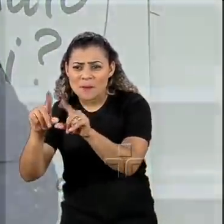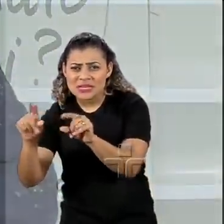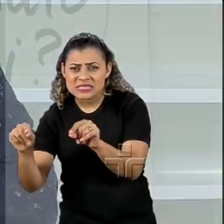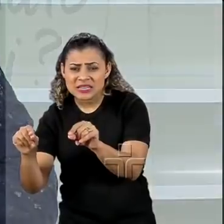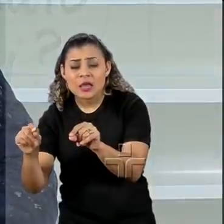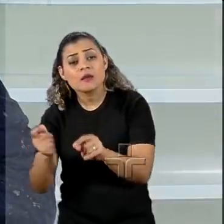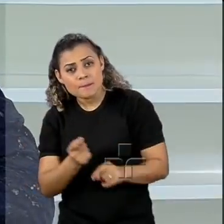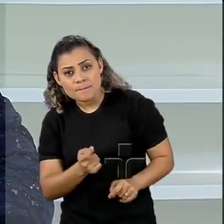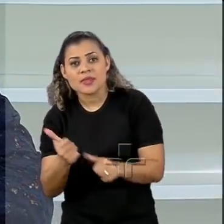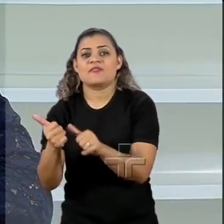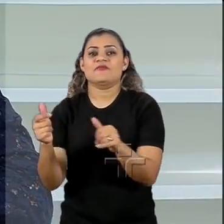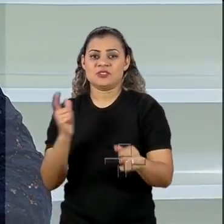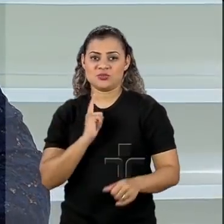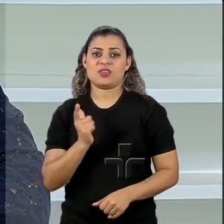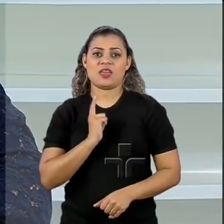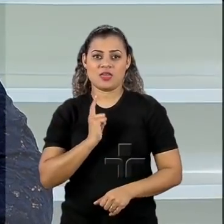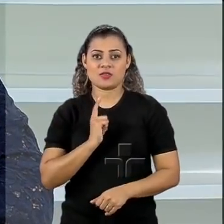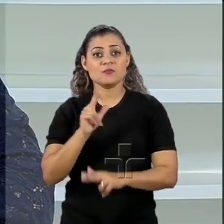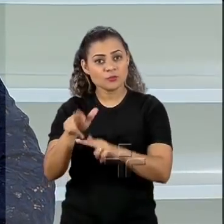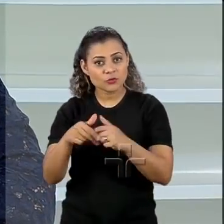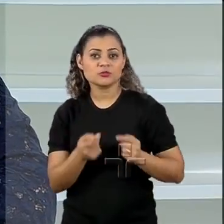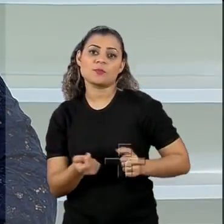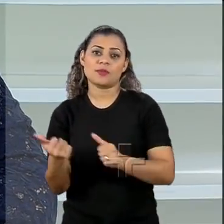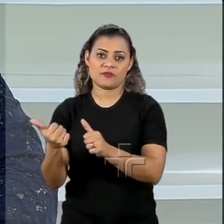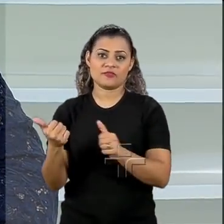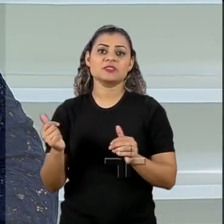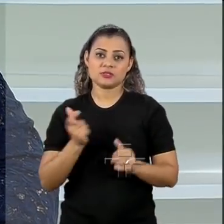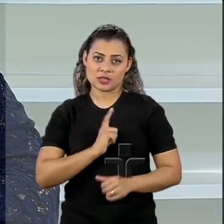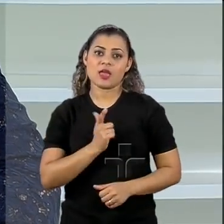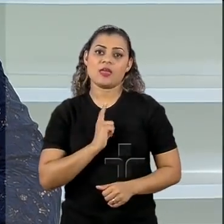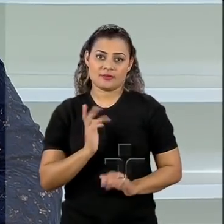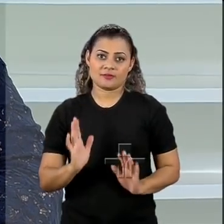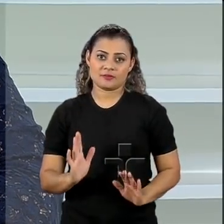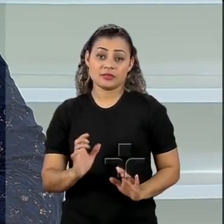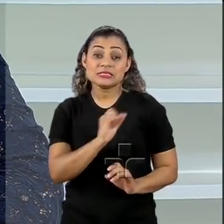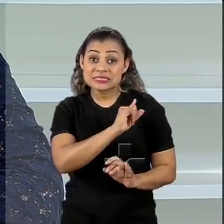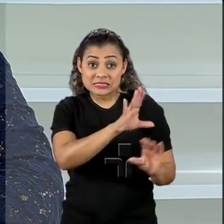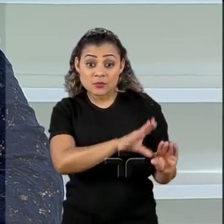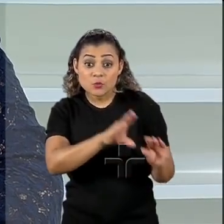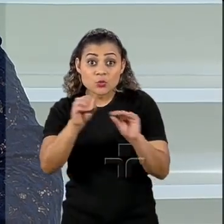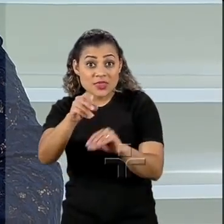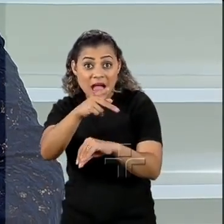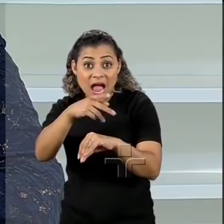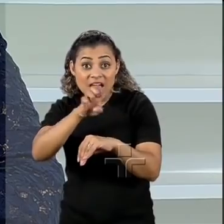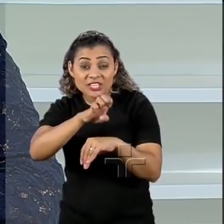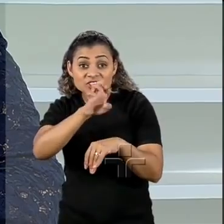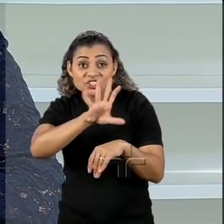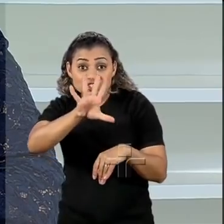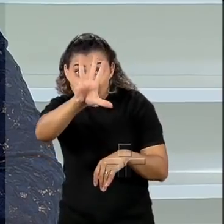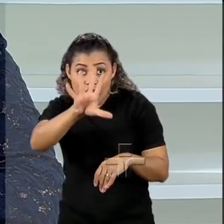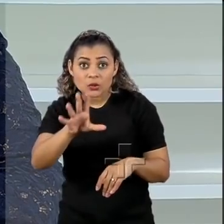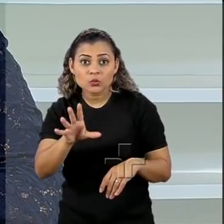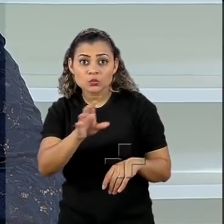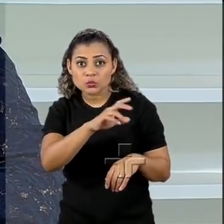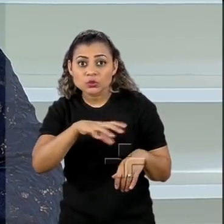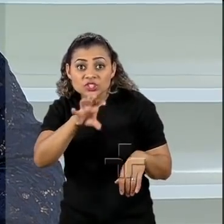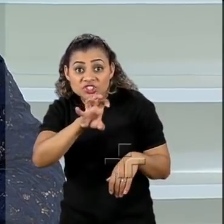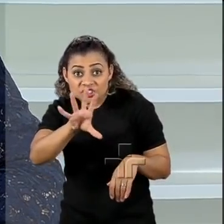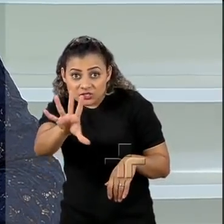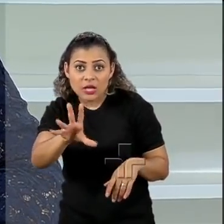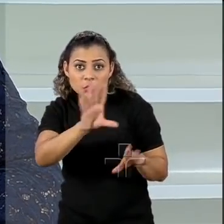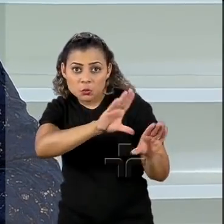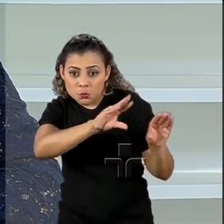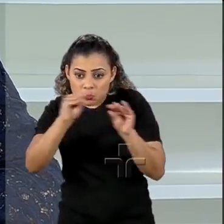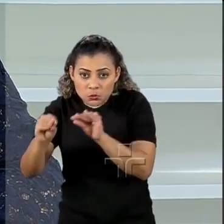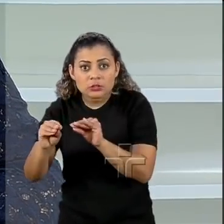que a lei orgânica manda que ele ganhe o auxílio moradia. Mas se o juiz está na